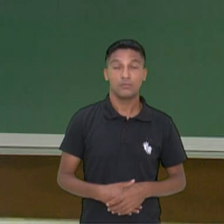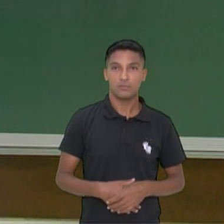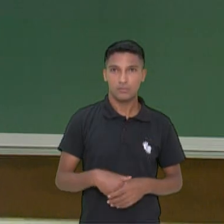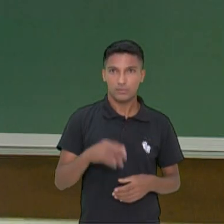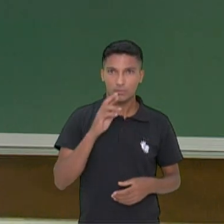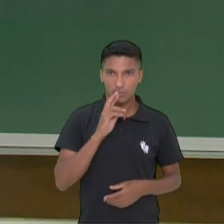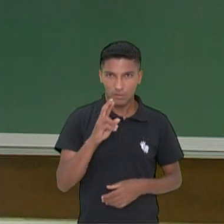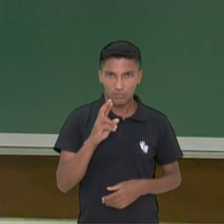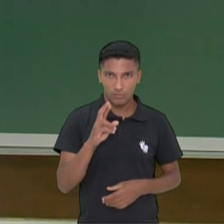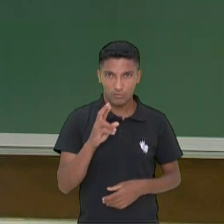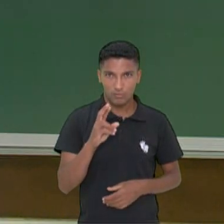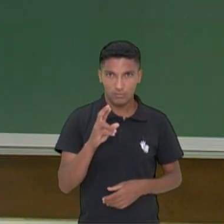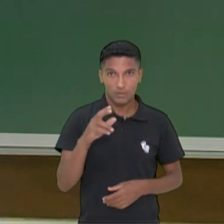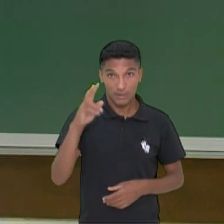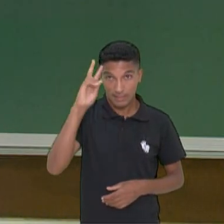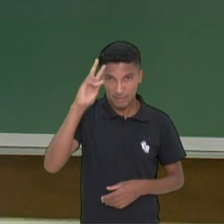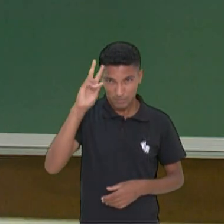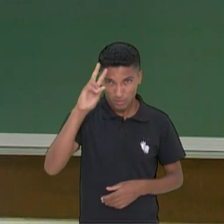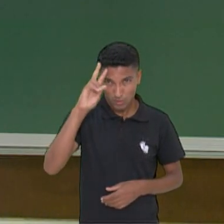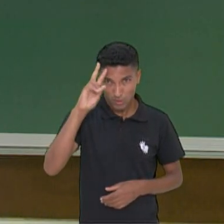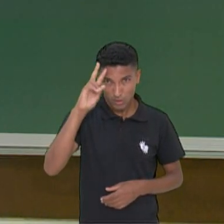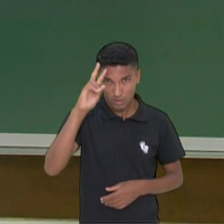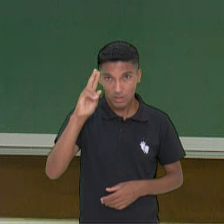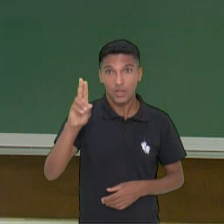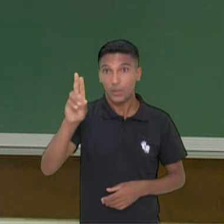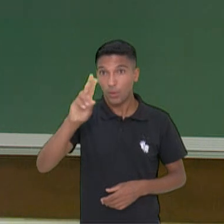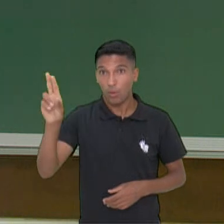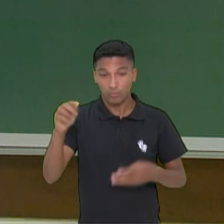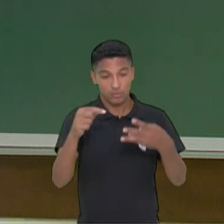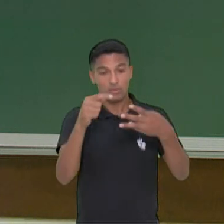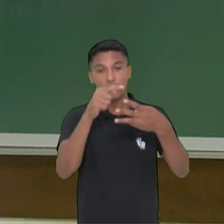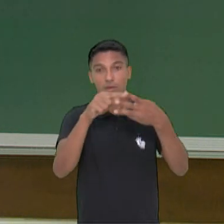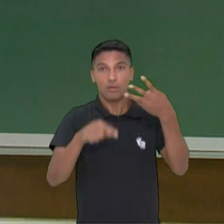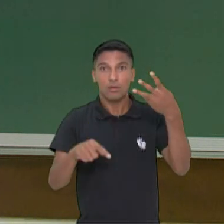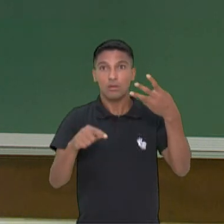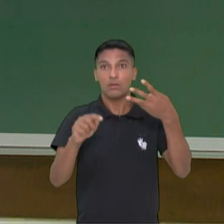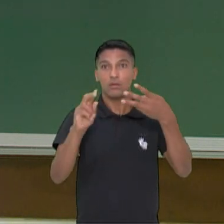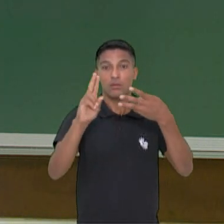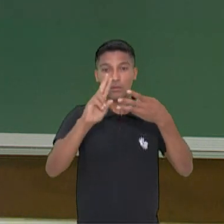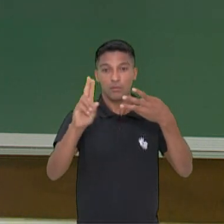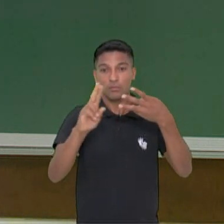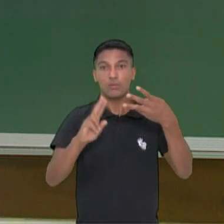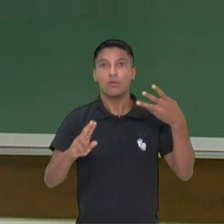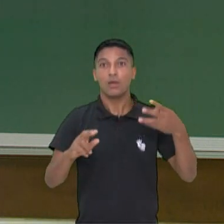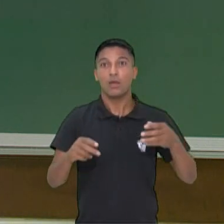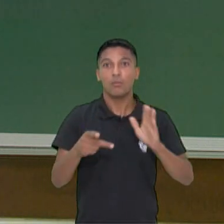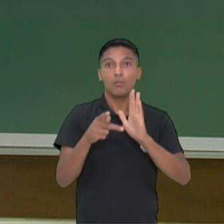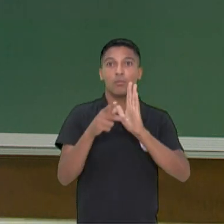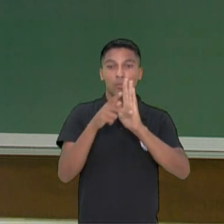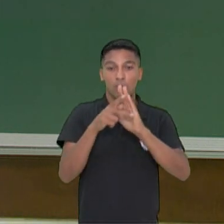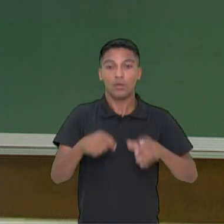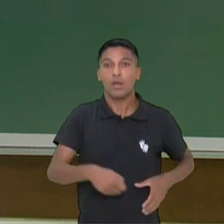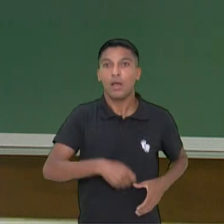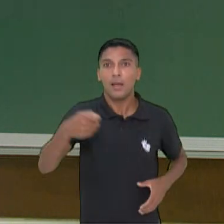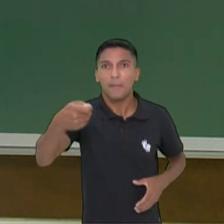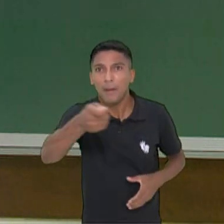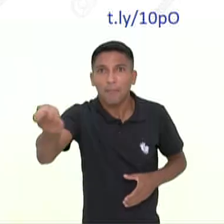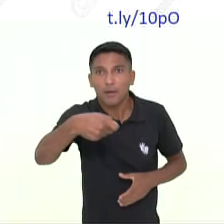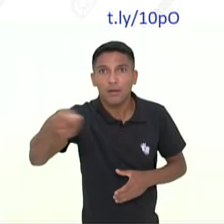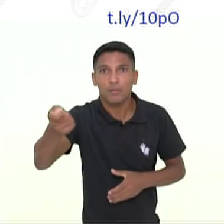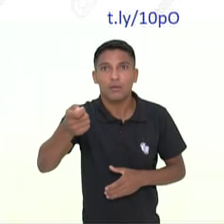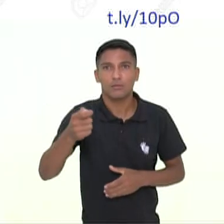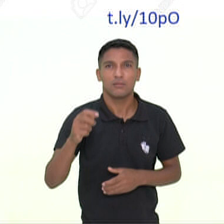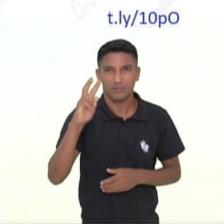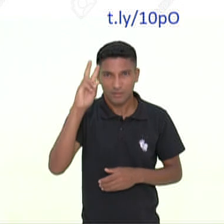Ah conseguiu responder Conseguiu lembrar Quais são os três as três armas da esgrima é bem facinho né